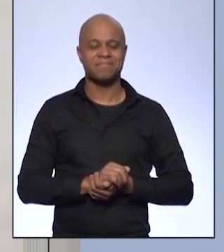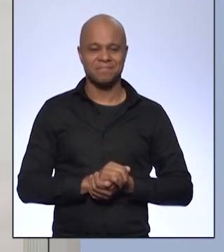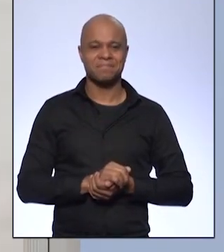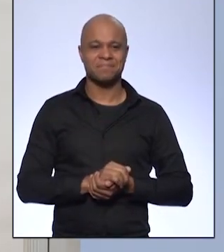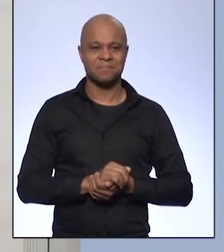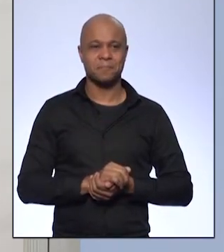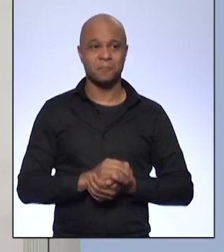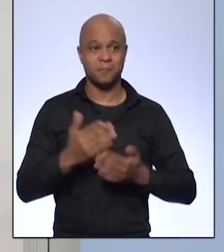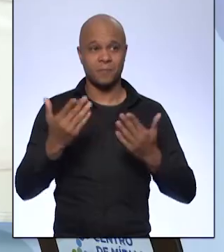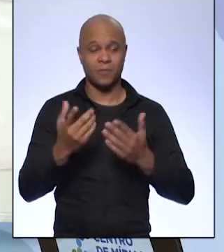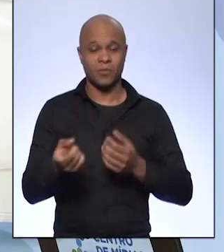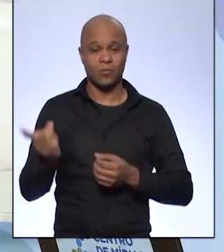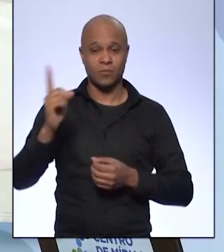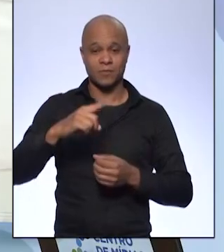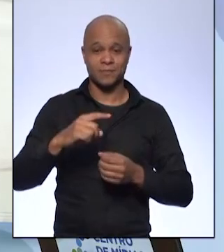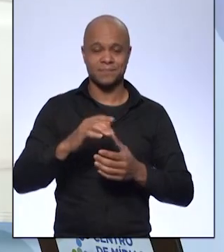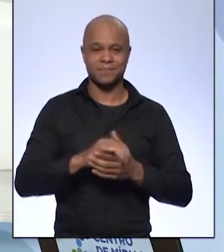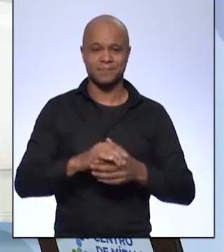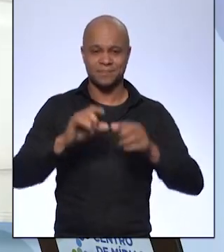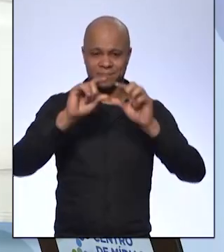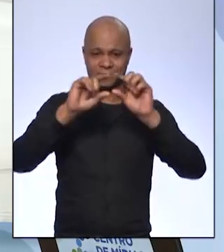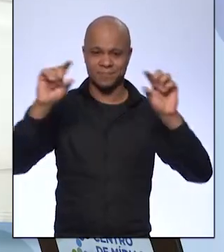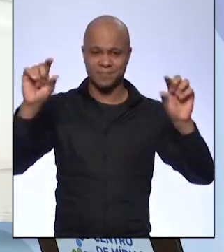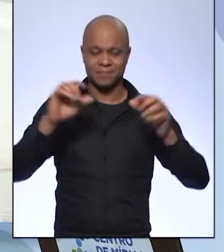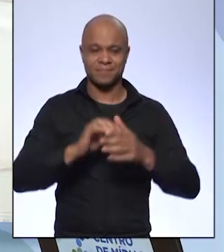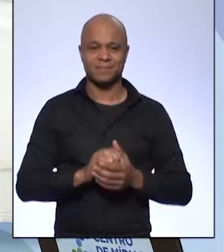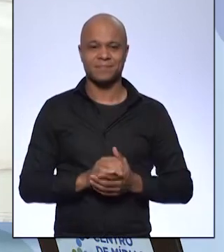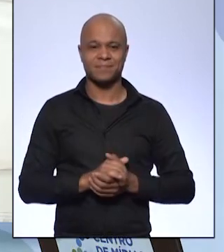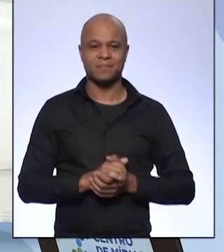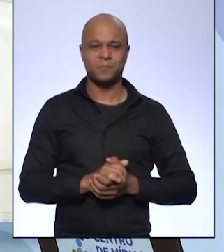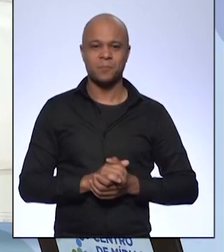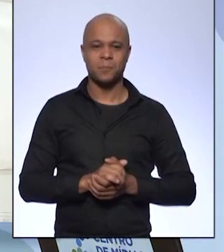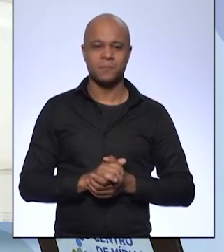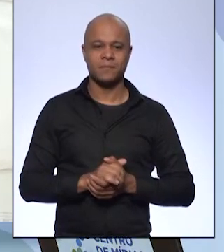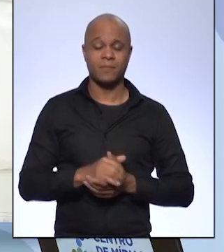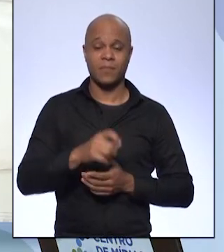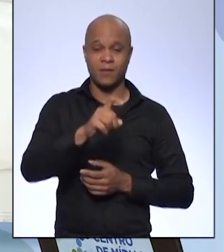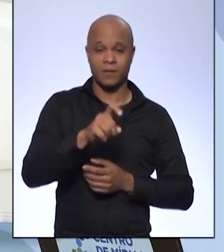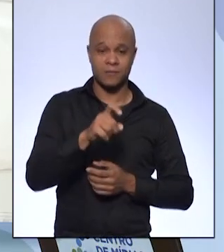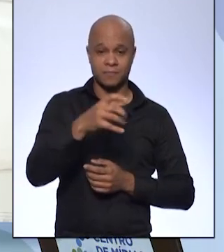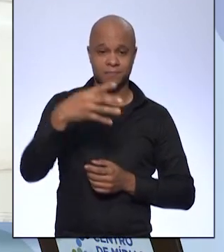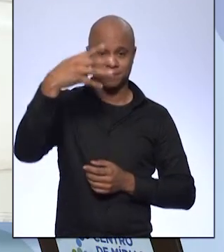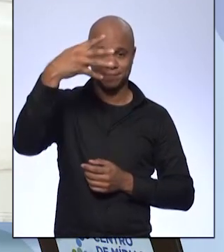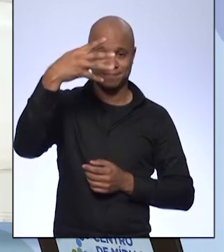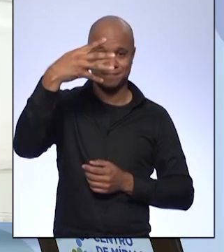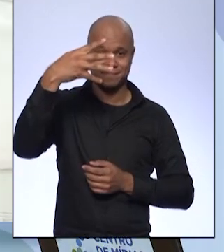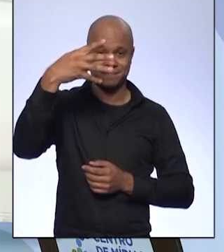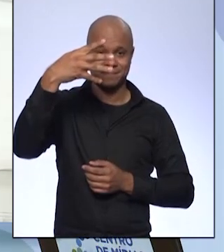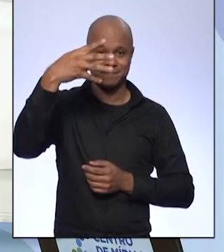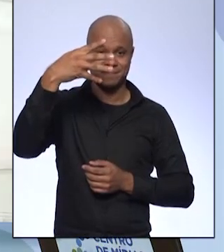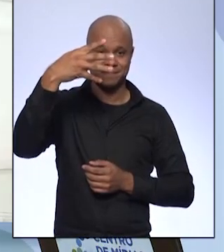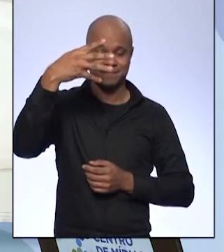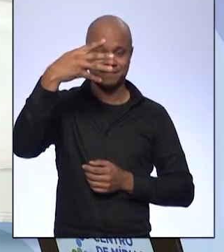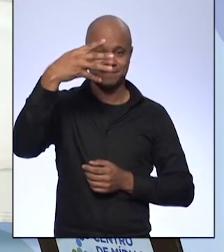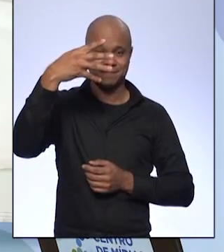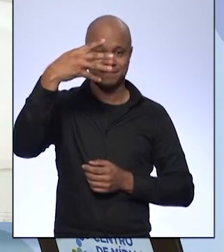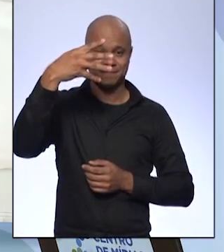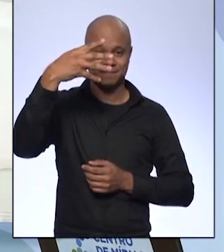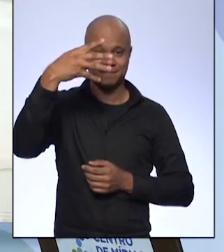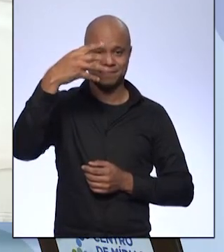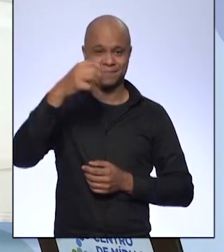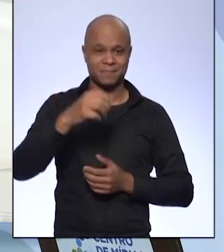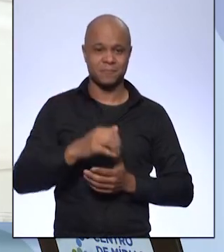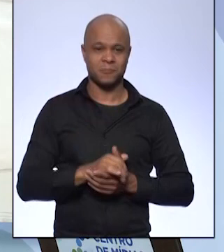vamos voltar lá na equação. X à quarta continua x à quarta. Vou olhar o S1